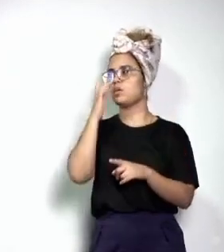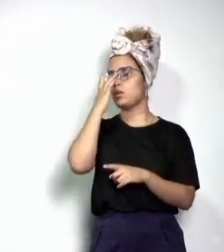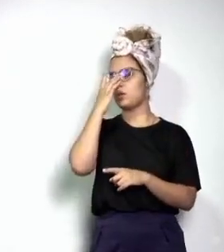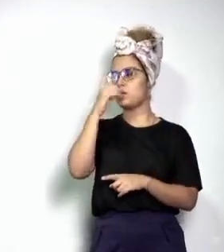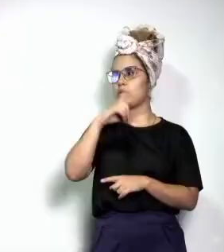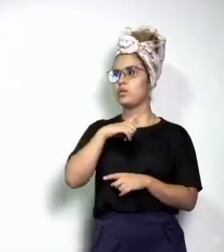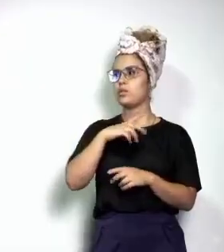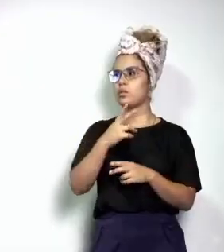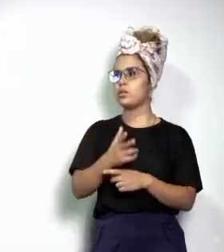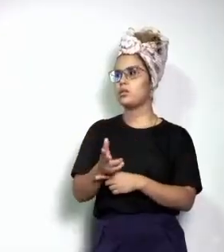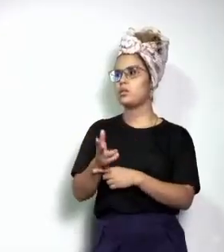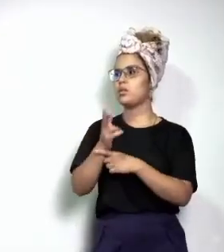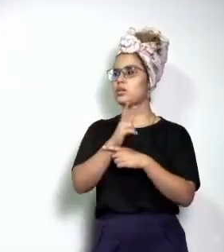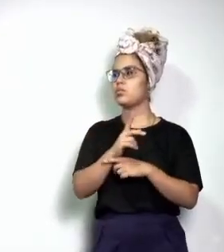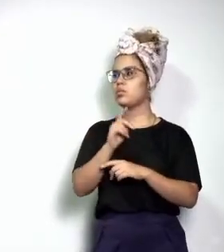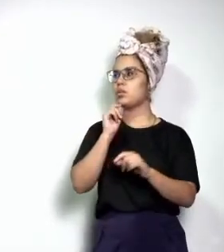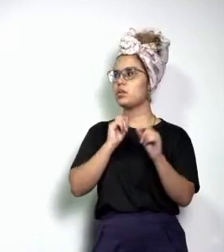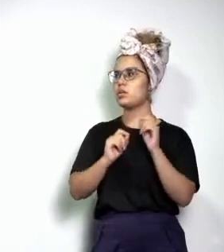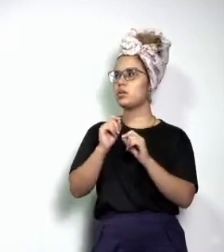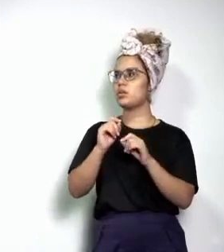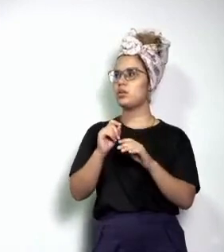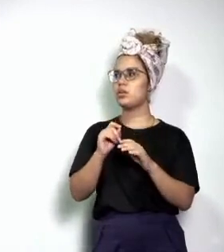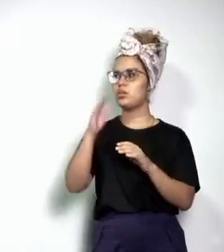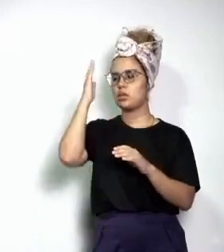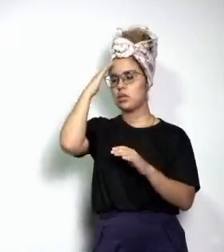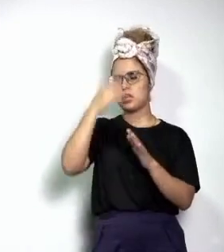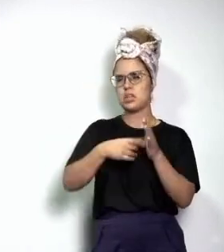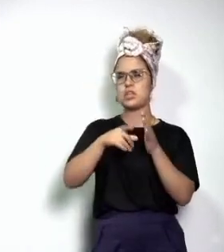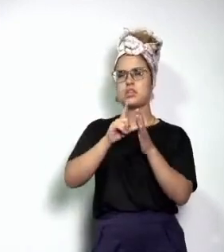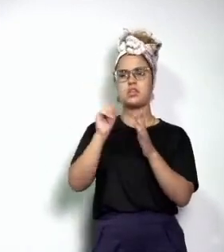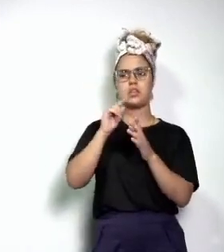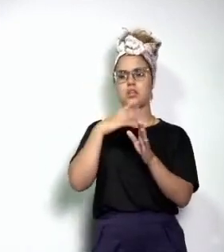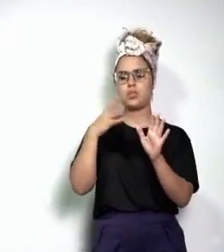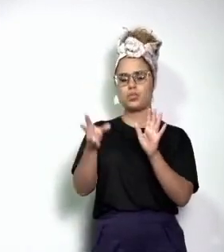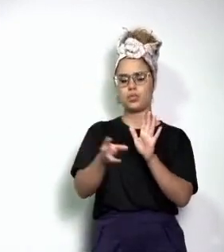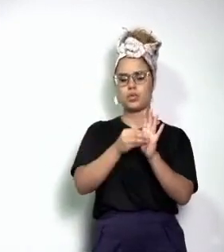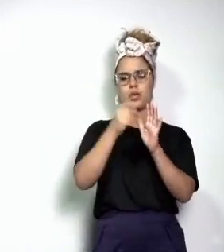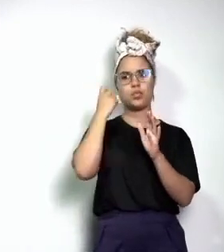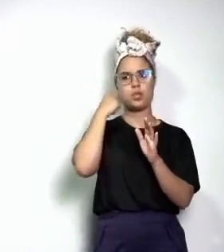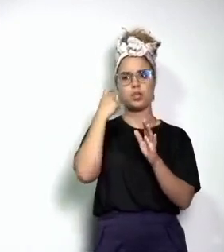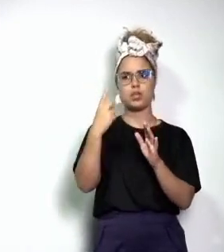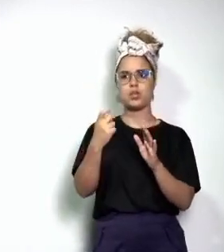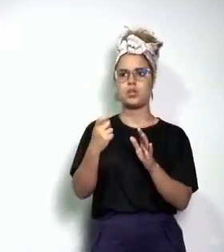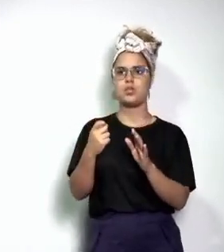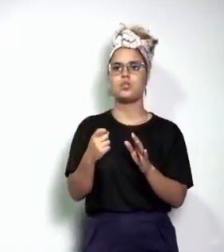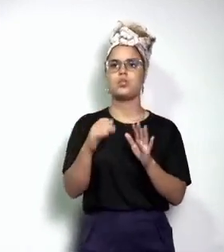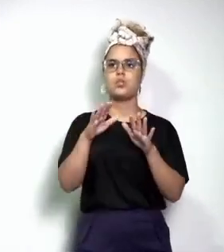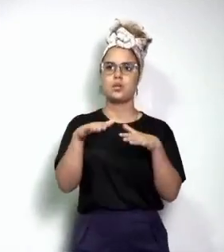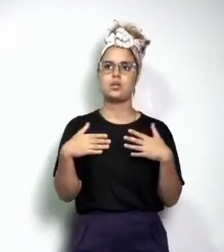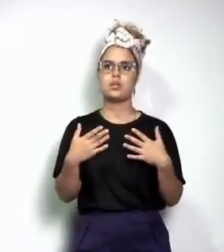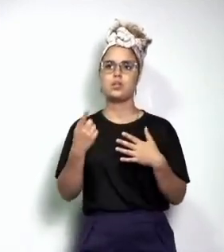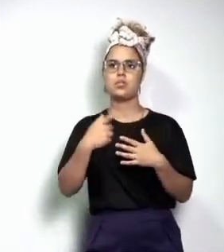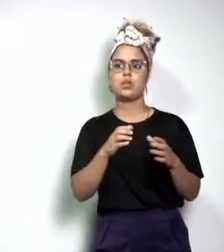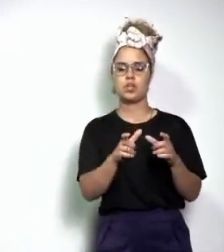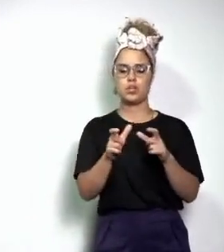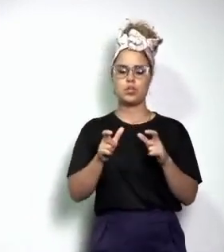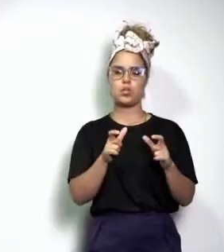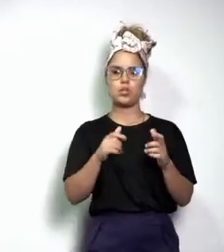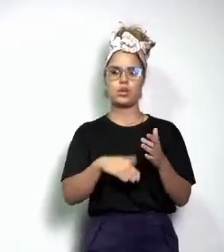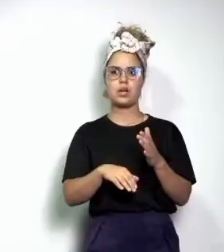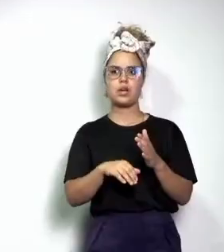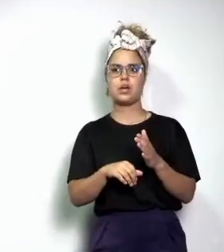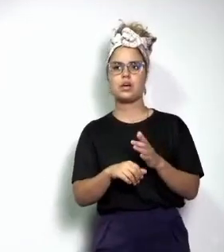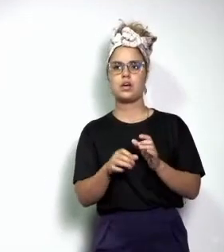Tem câmeras, inclusive uma câmera mais antiga da Red, que ela não capta áudio. Então, para ela, no setup inicial